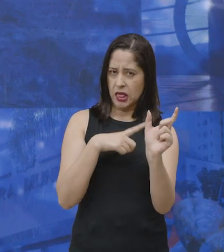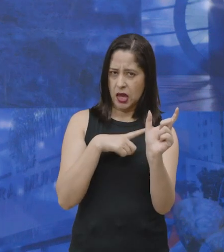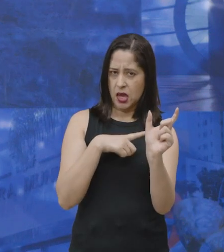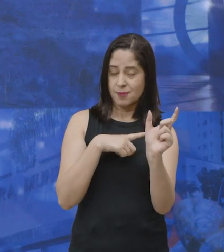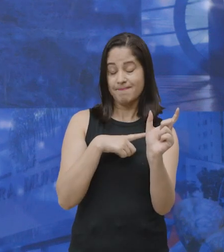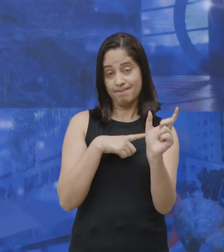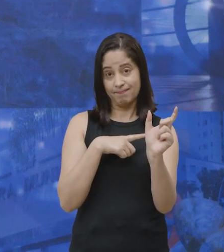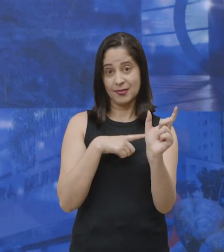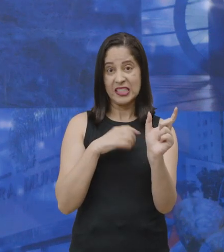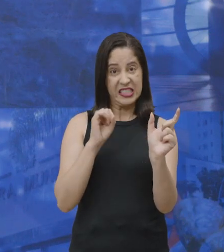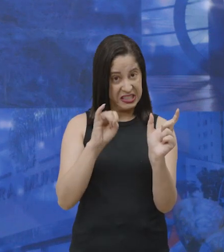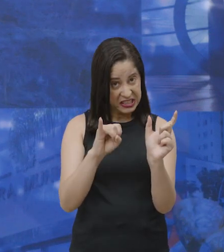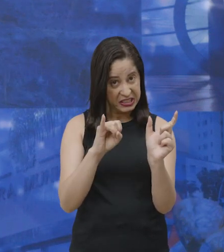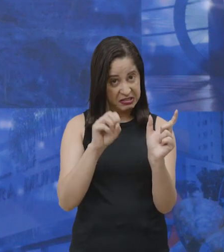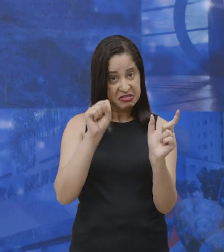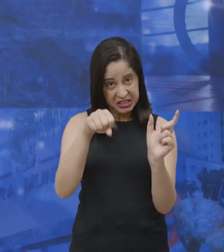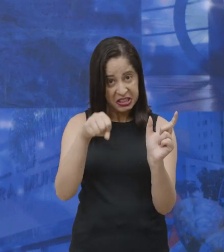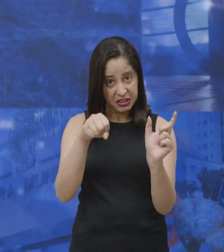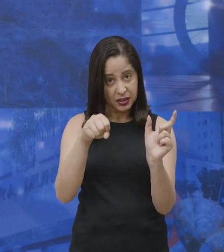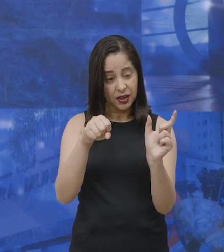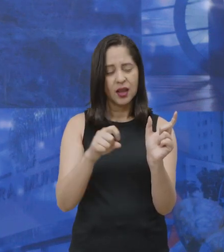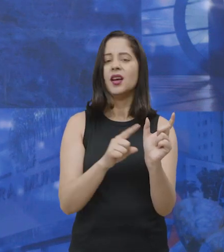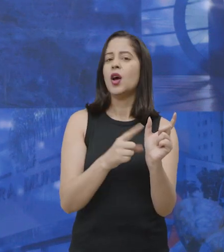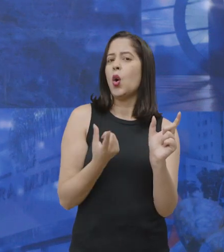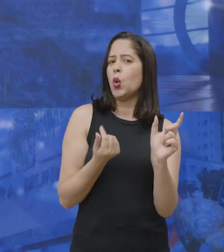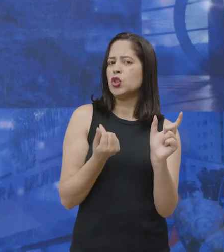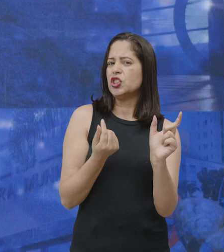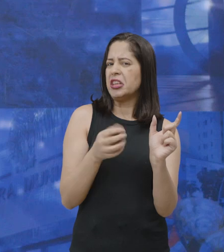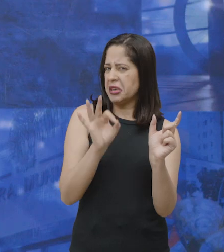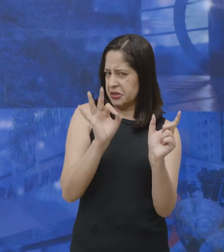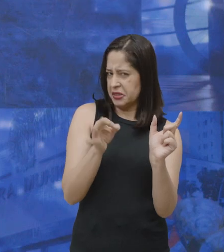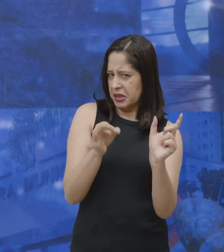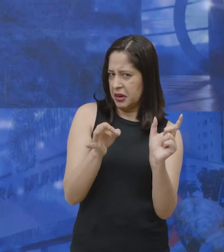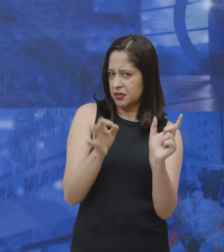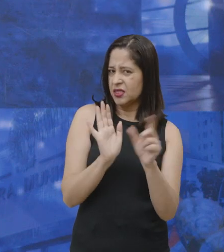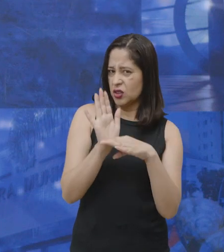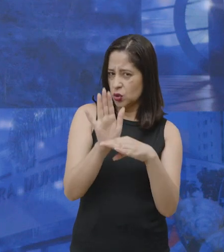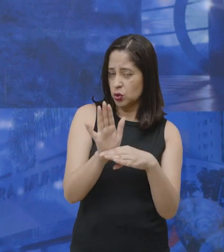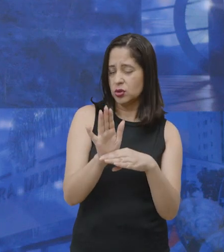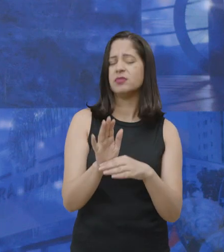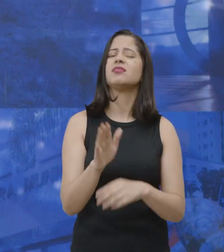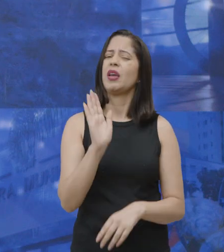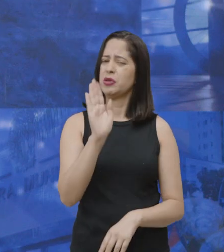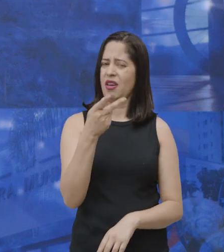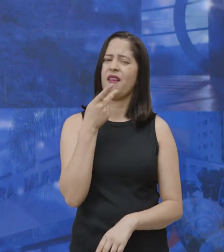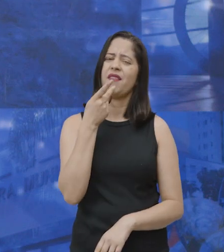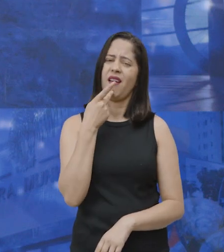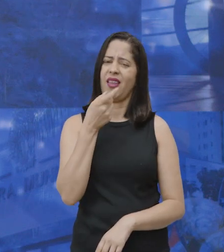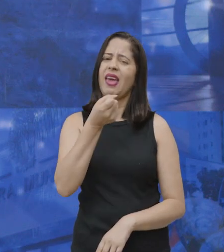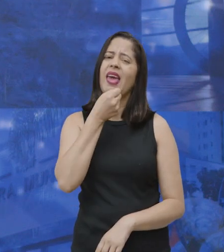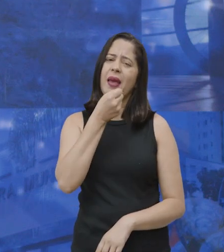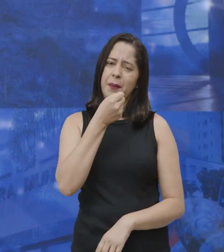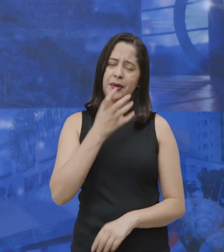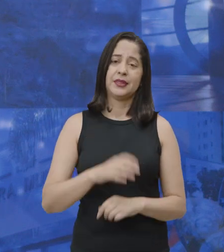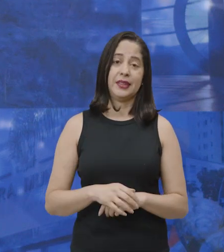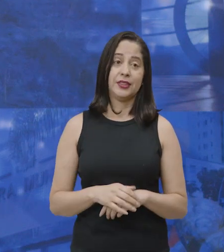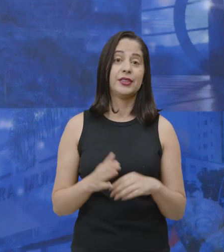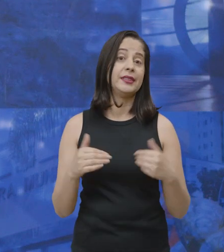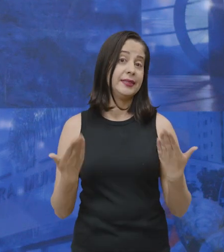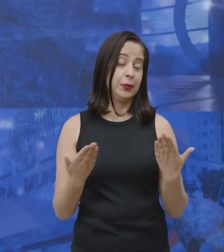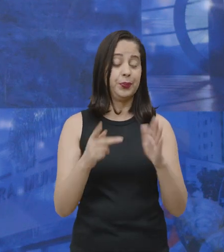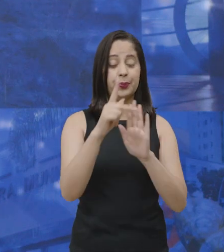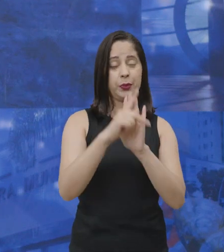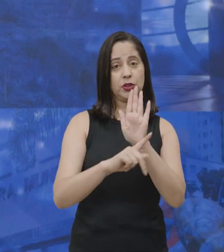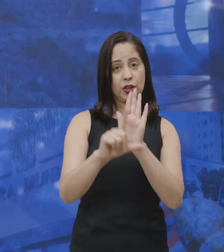Vale Alimentação? Caso sim, o valor deles cumpre as necessidades? A gente até já falou disso aqui na TV Câmara.